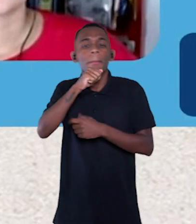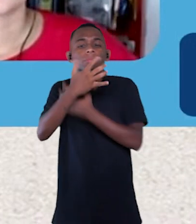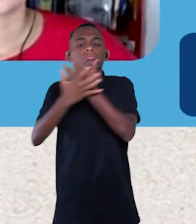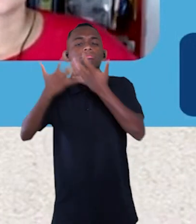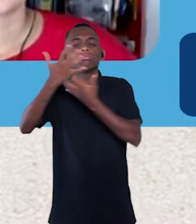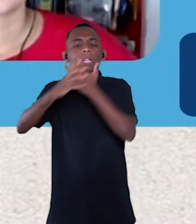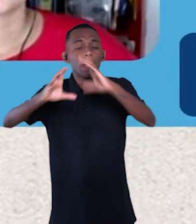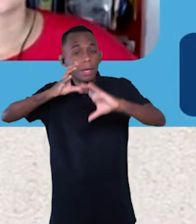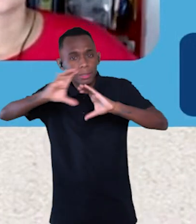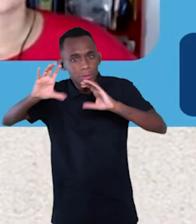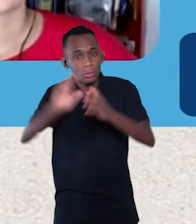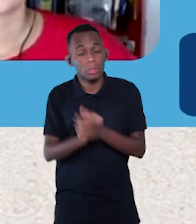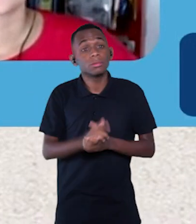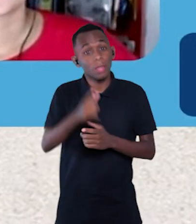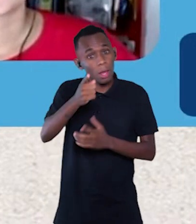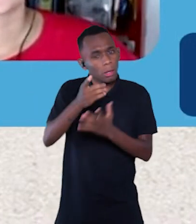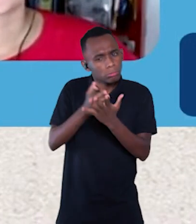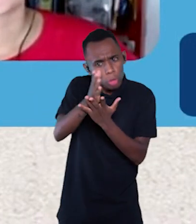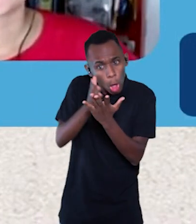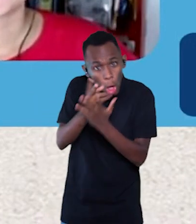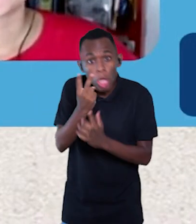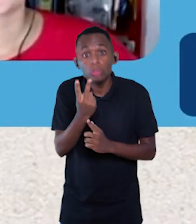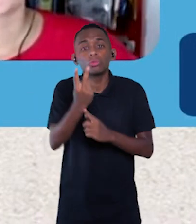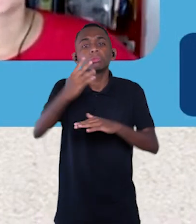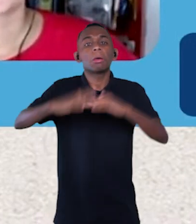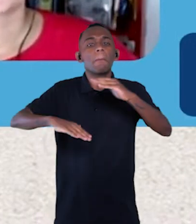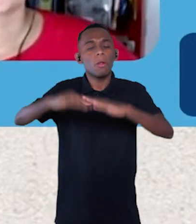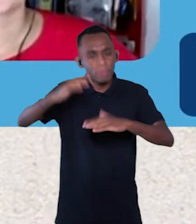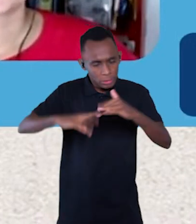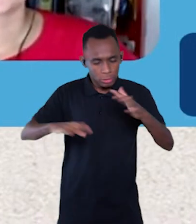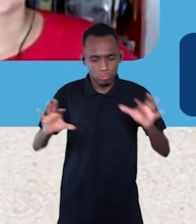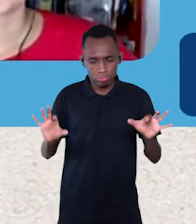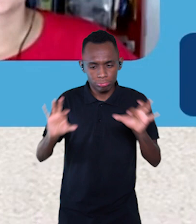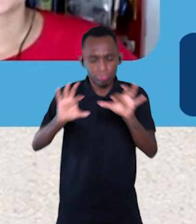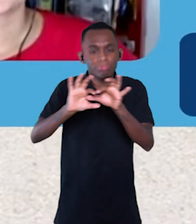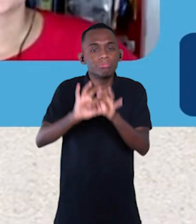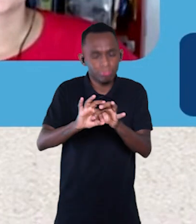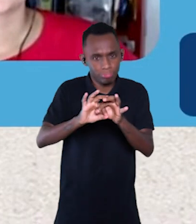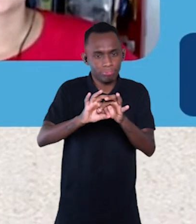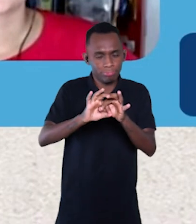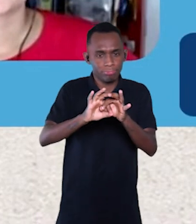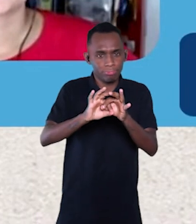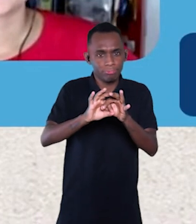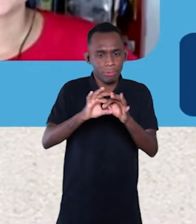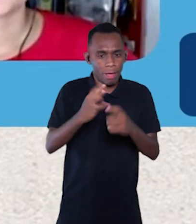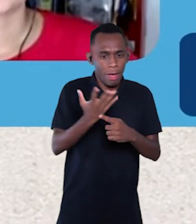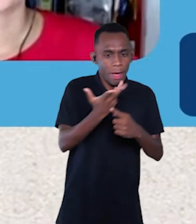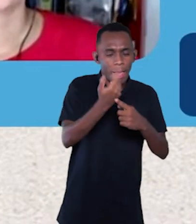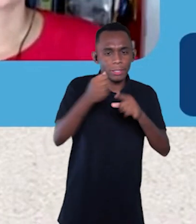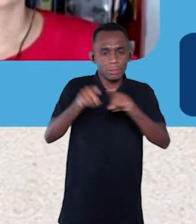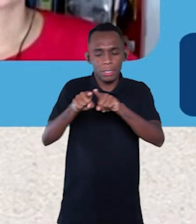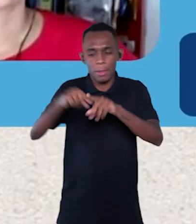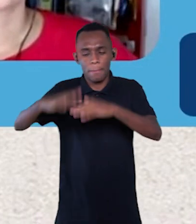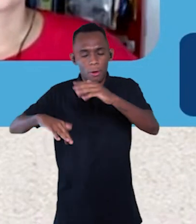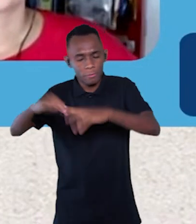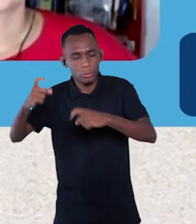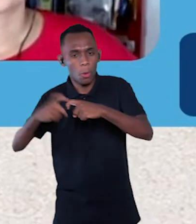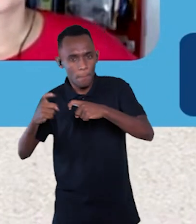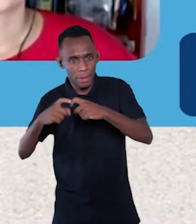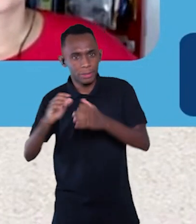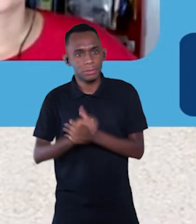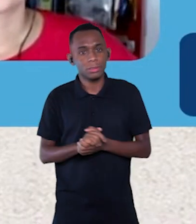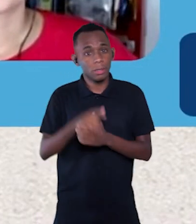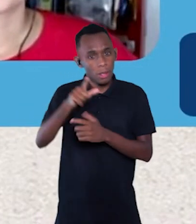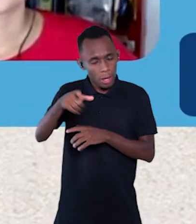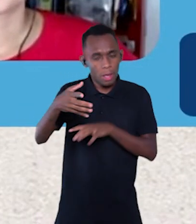decidiu seguir as duas profissões, conciliando sua carreira de médica com seu trabalho artístico. Júlia graduou-se